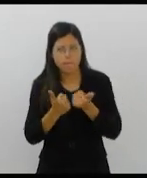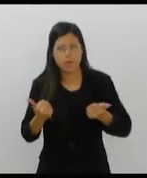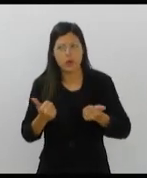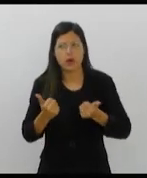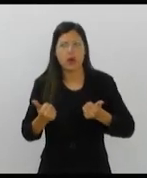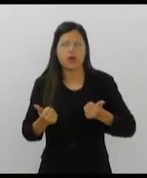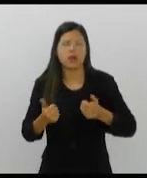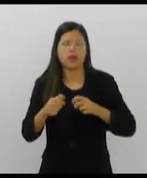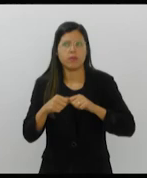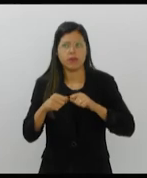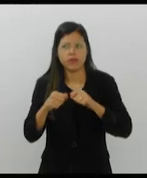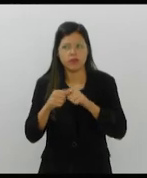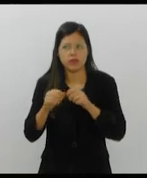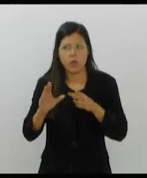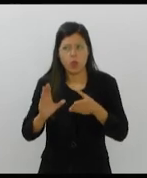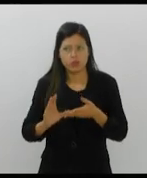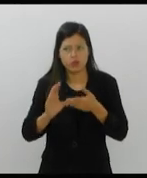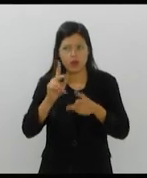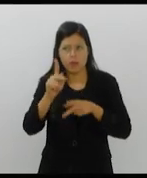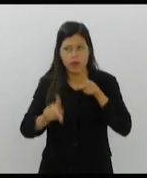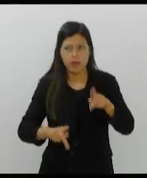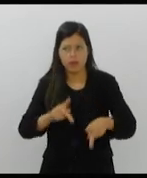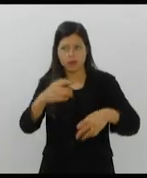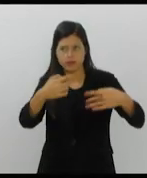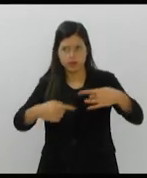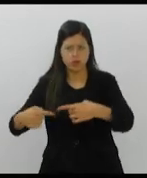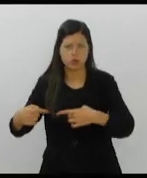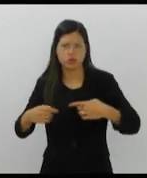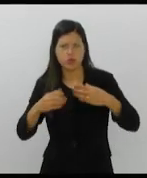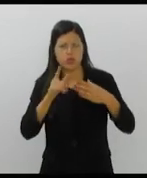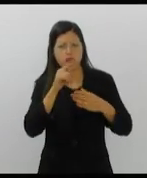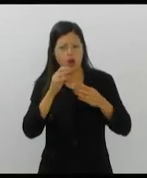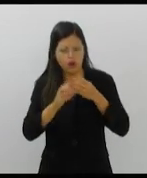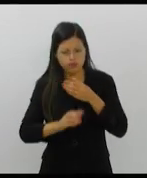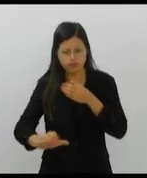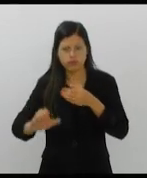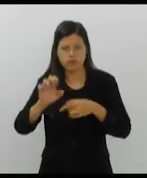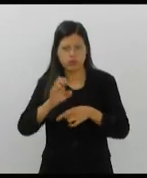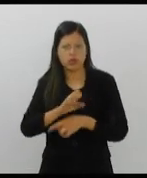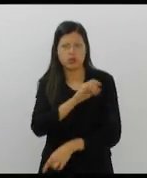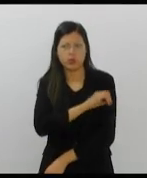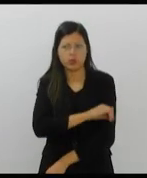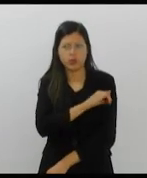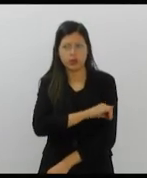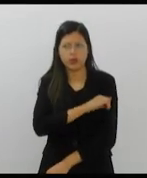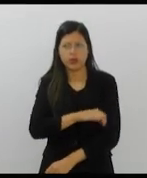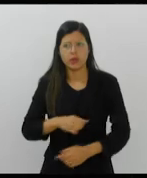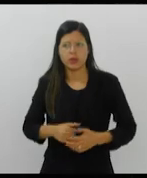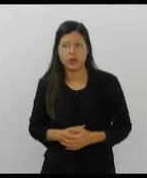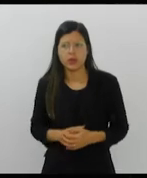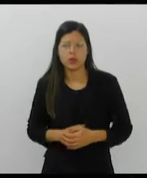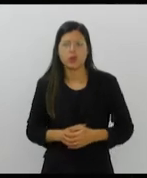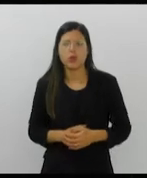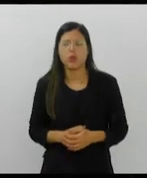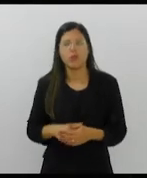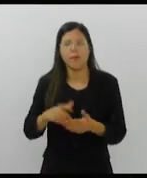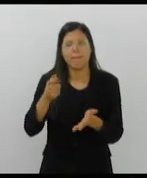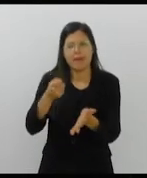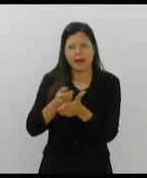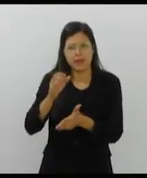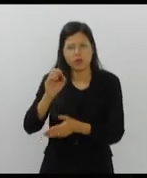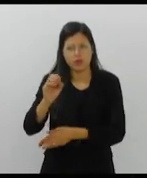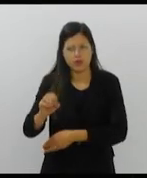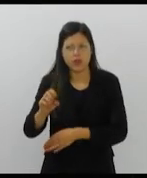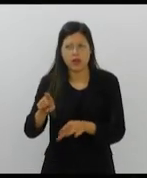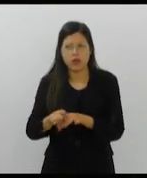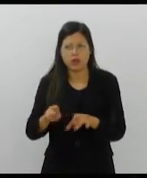construção do Conselho Popular para discutir o saneamento básico aqui no estado do Rio de Janeiro, rumo à tarifa zero, rumo à